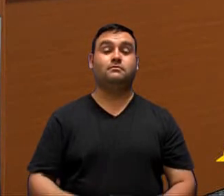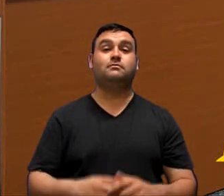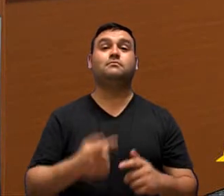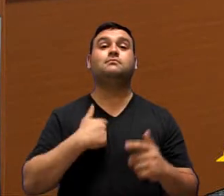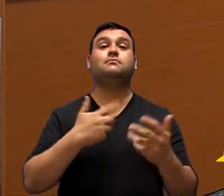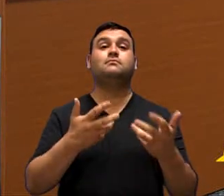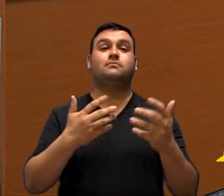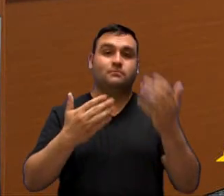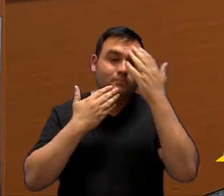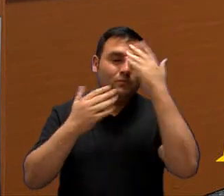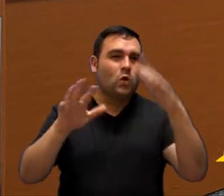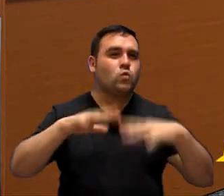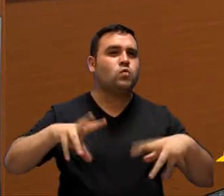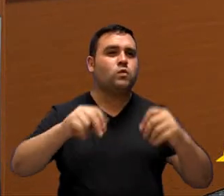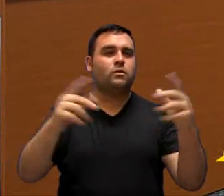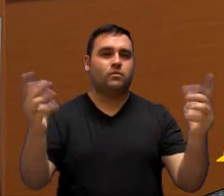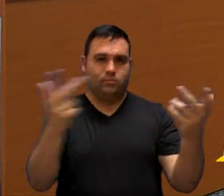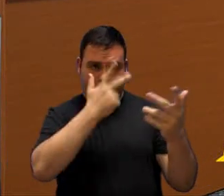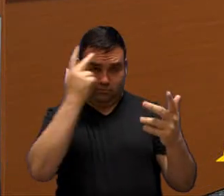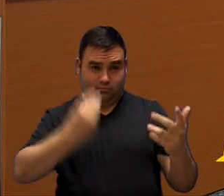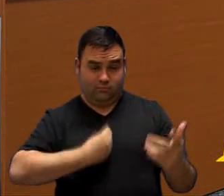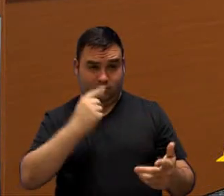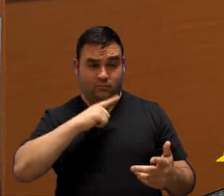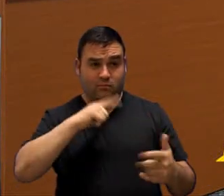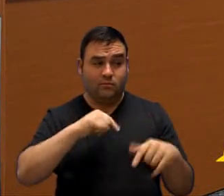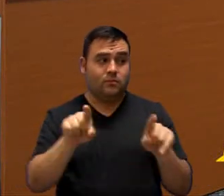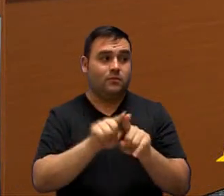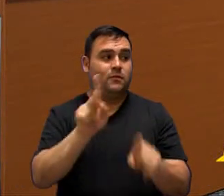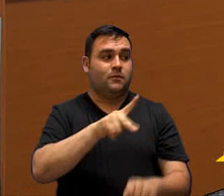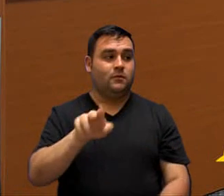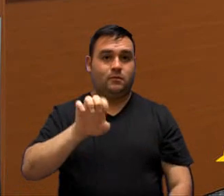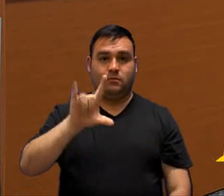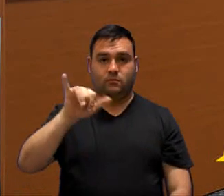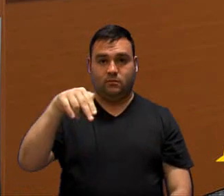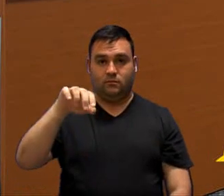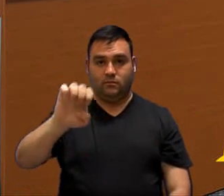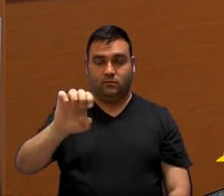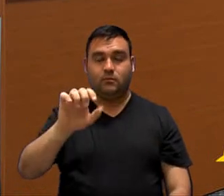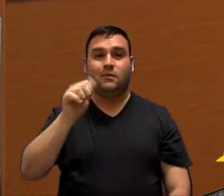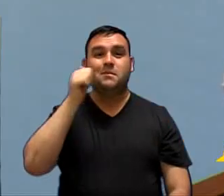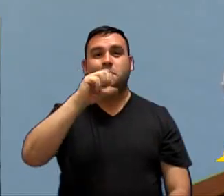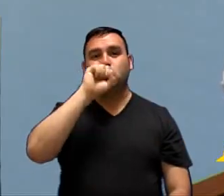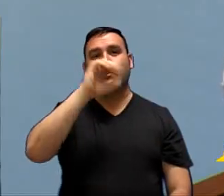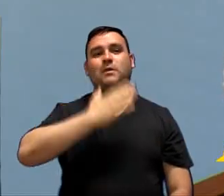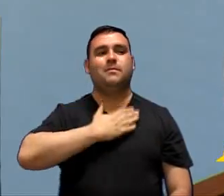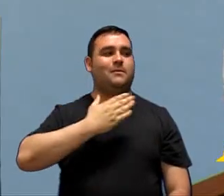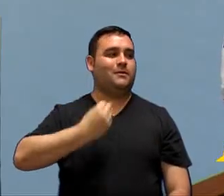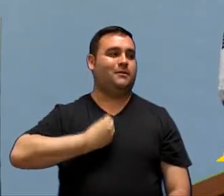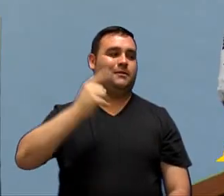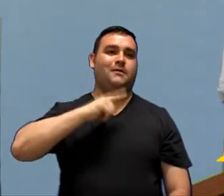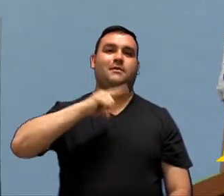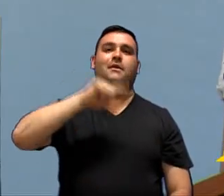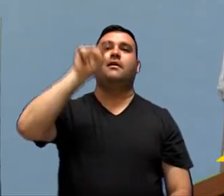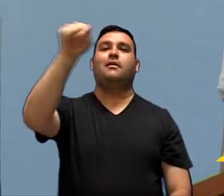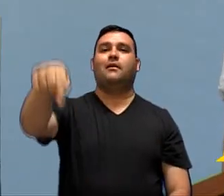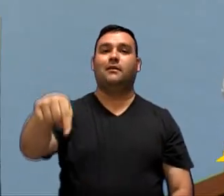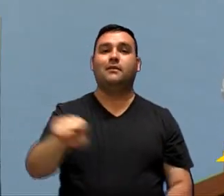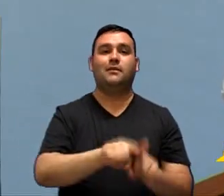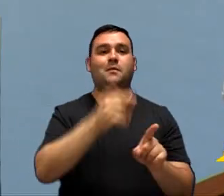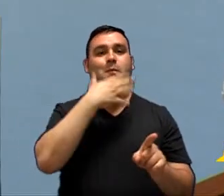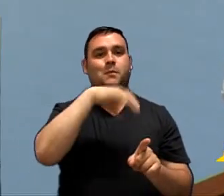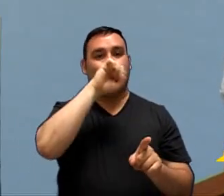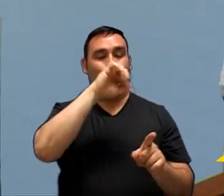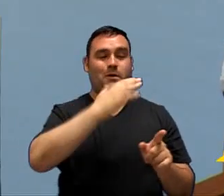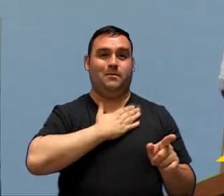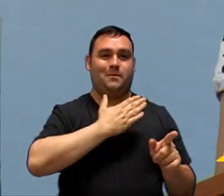Eu quero agradecer todas as pessoas que estão aqui, pela professora Eliane, pela minha mãe que está ali e pelo meu pai